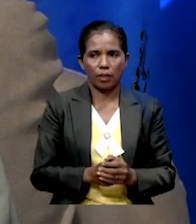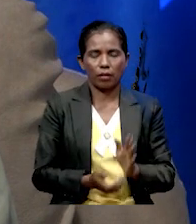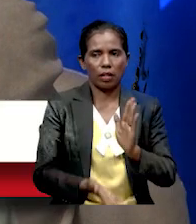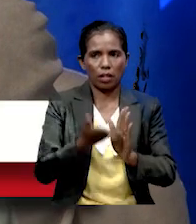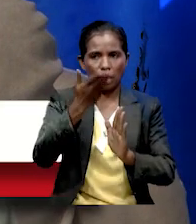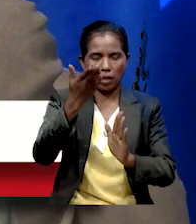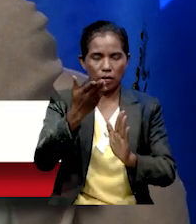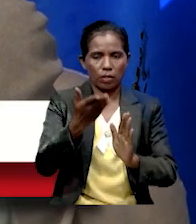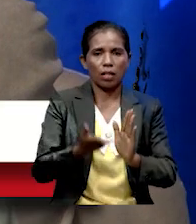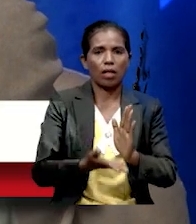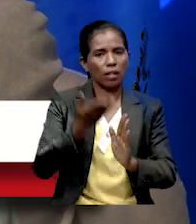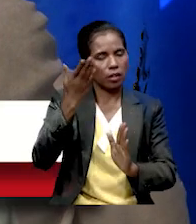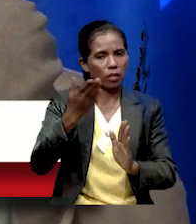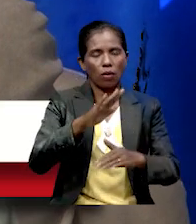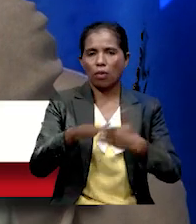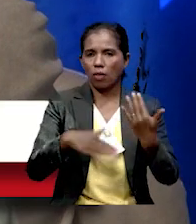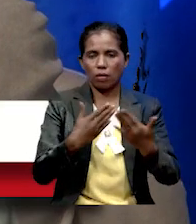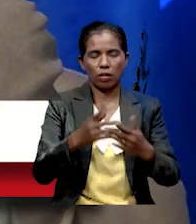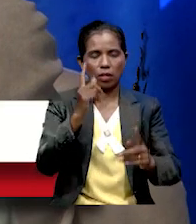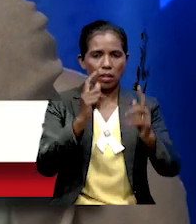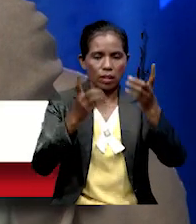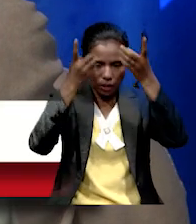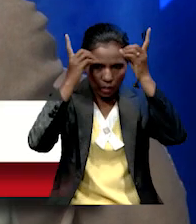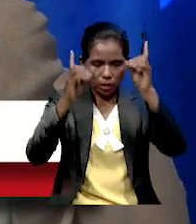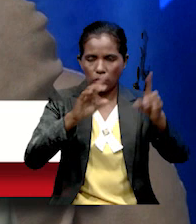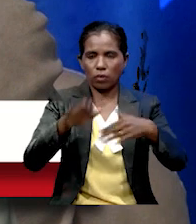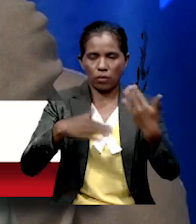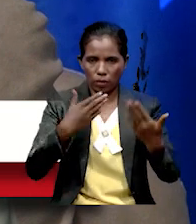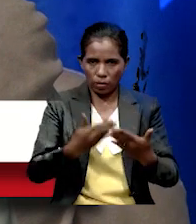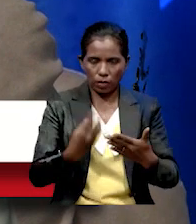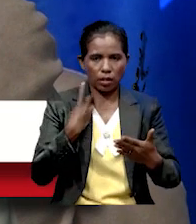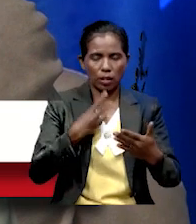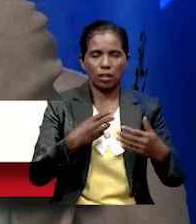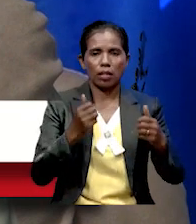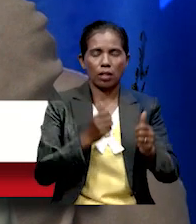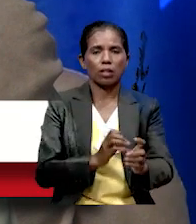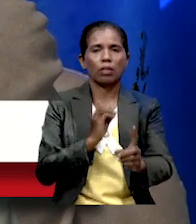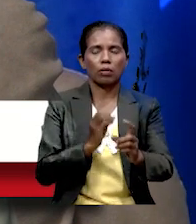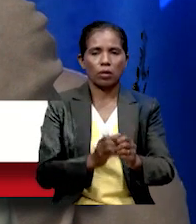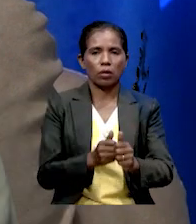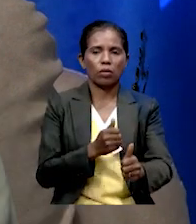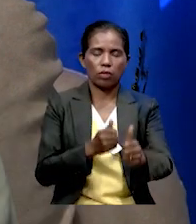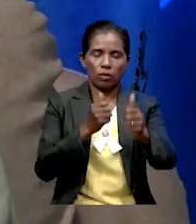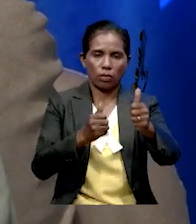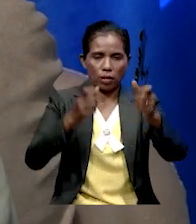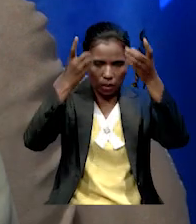asliu decisão Hotu-Hotu. E ita soia obrigatório para tu cumpri decisão nebe tribunal atu.